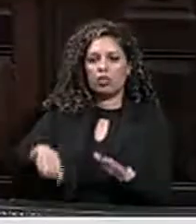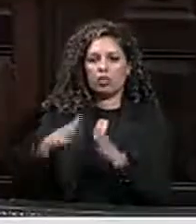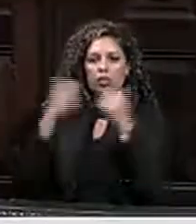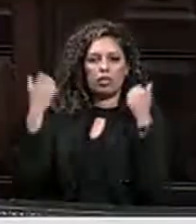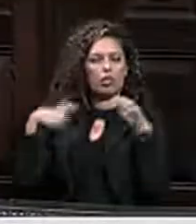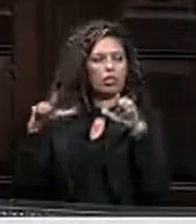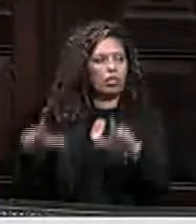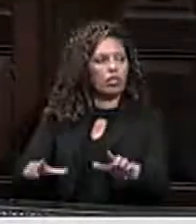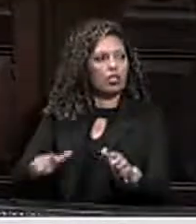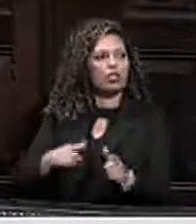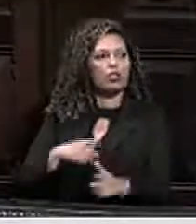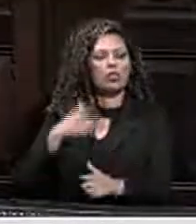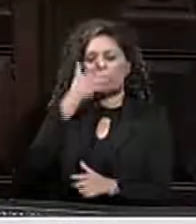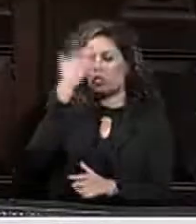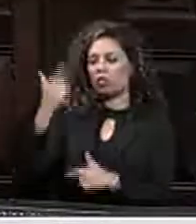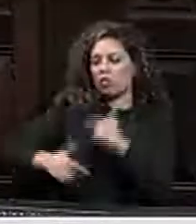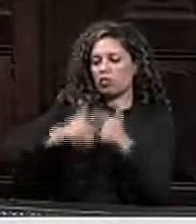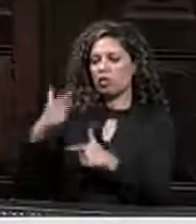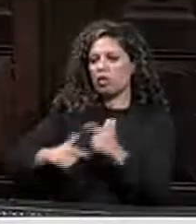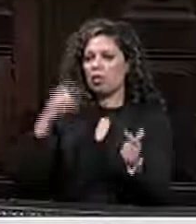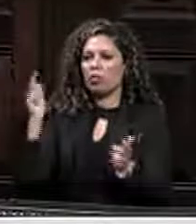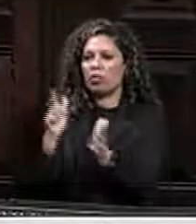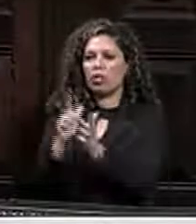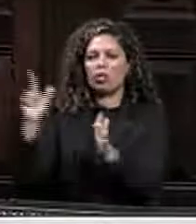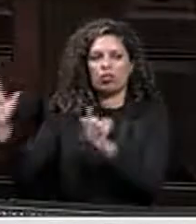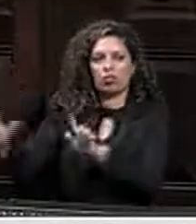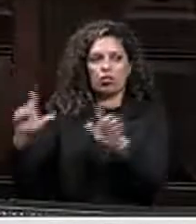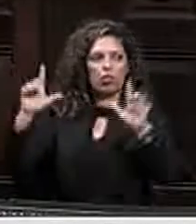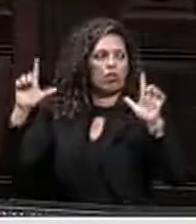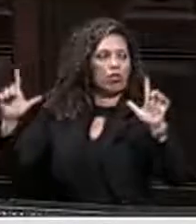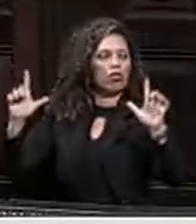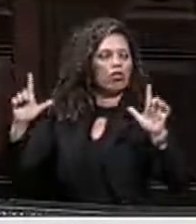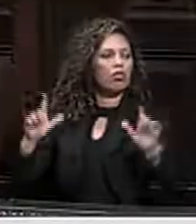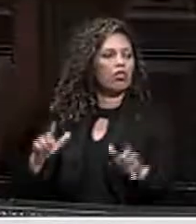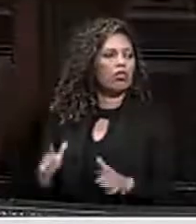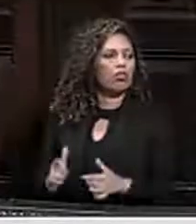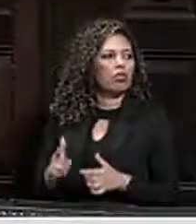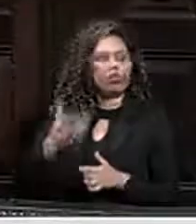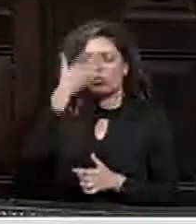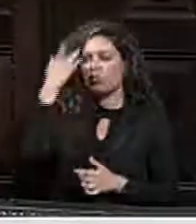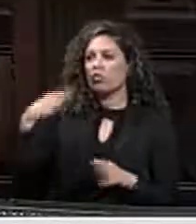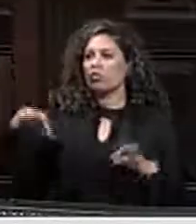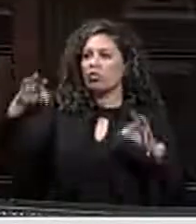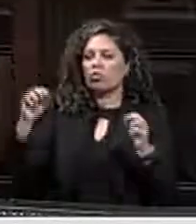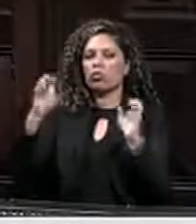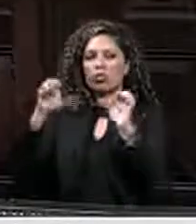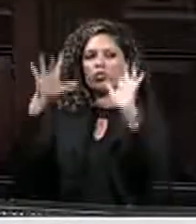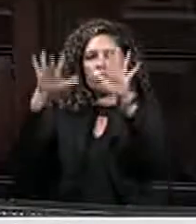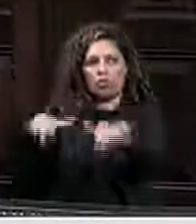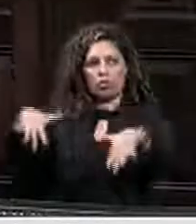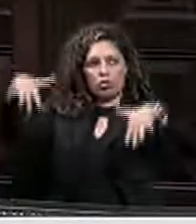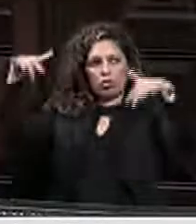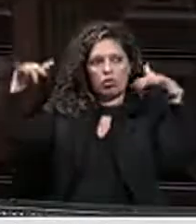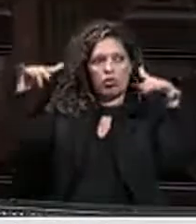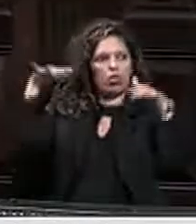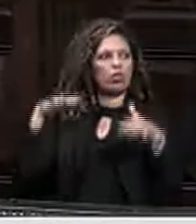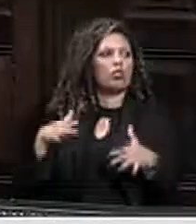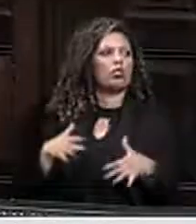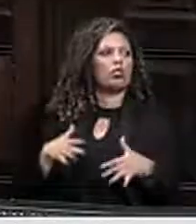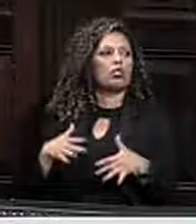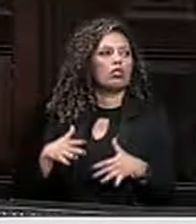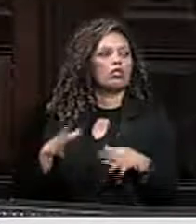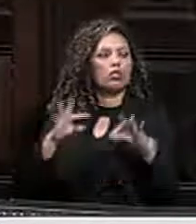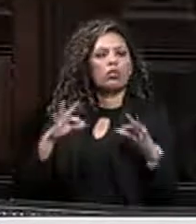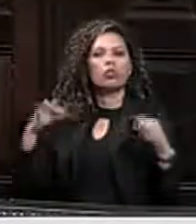presentes, funcionários, imprensa, companheiros e companheiras que ocupam as dependências da galeria, aqueles que